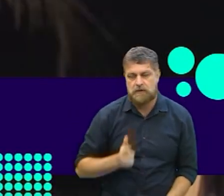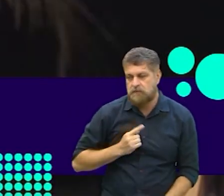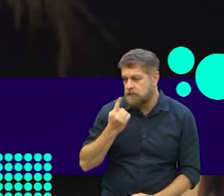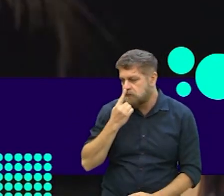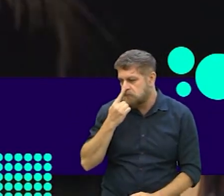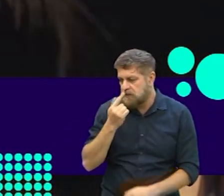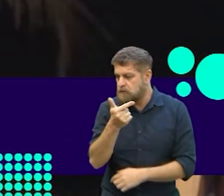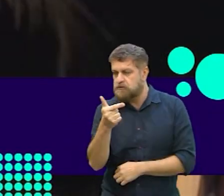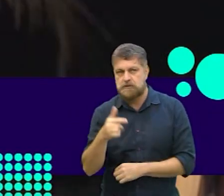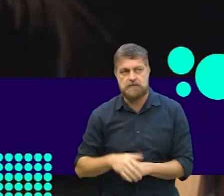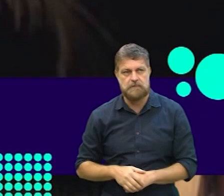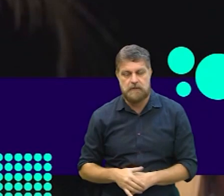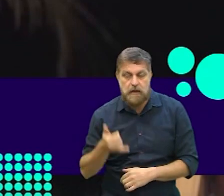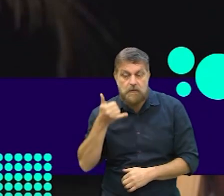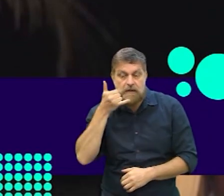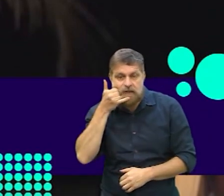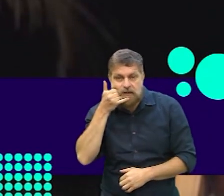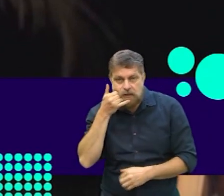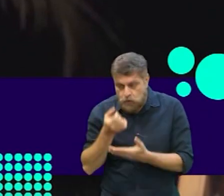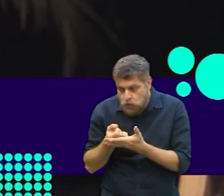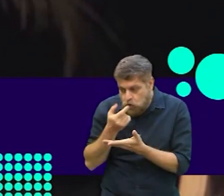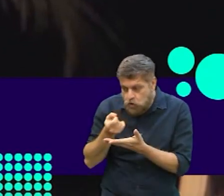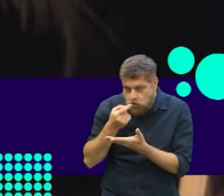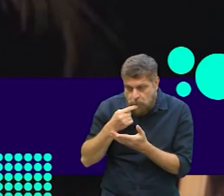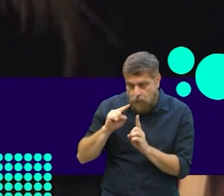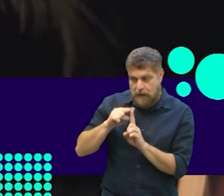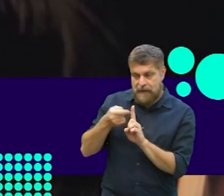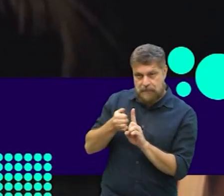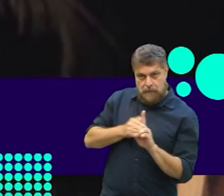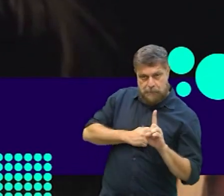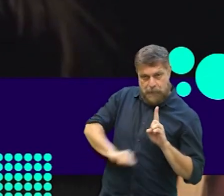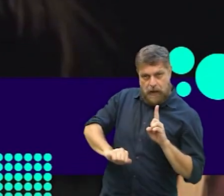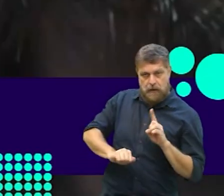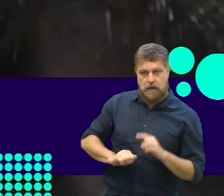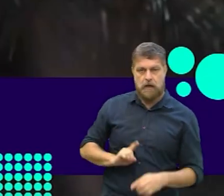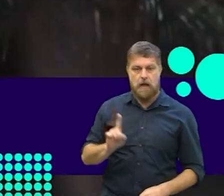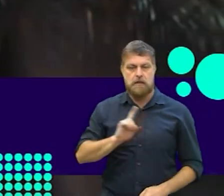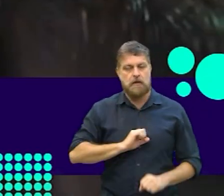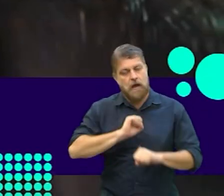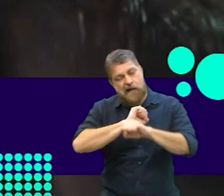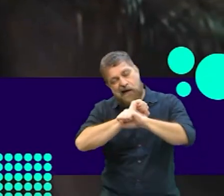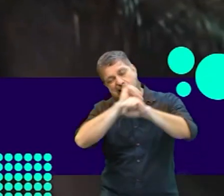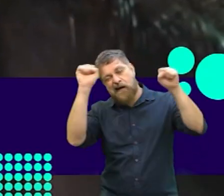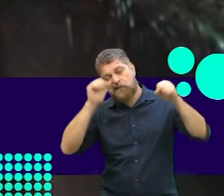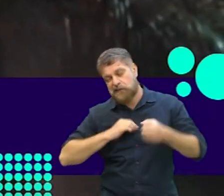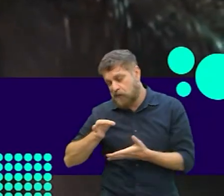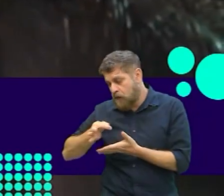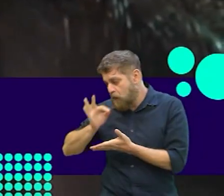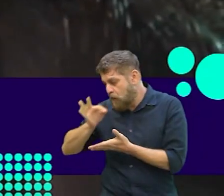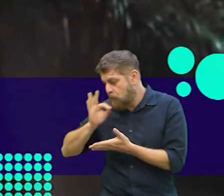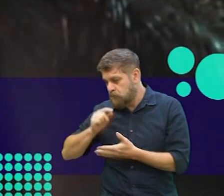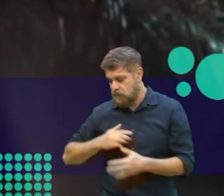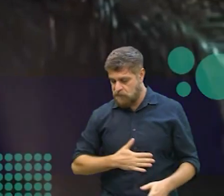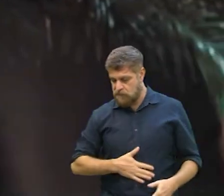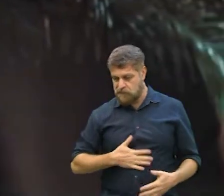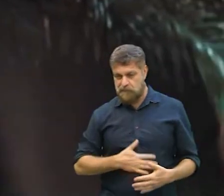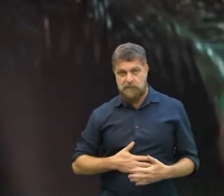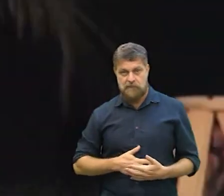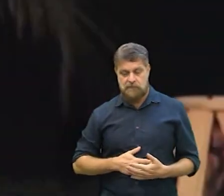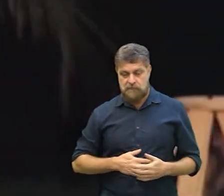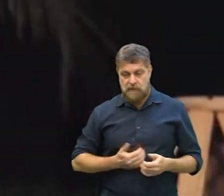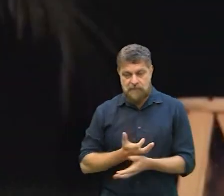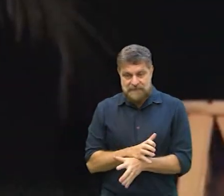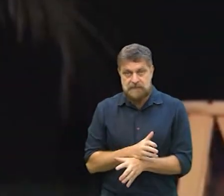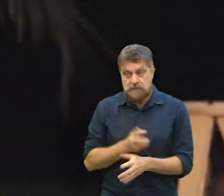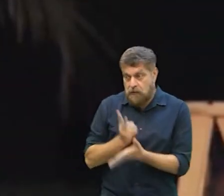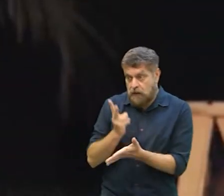intimidade com a menina, eu liguei e falei, e aí? Tomou o bagulho aí? Ela falou, não, eu acordei agora, eu tenho que tomar café da manhã, que eu tô com a barriga vazia. Eu